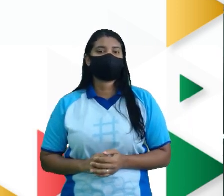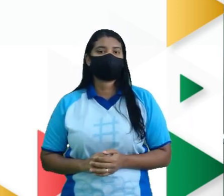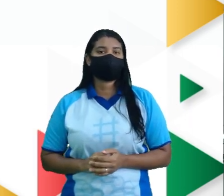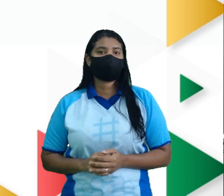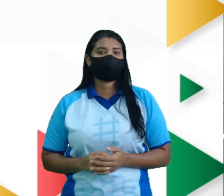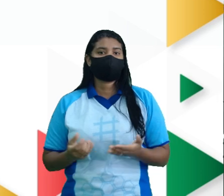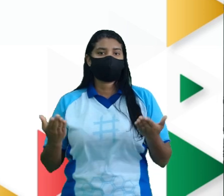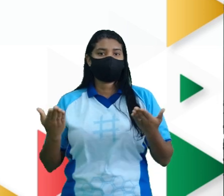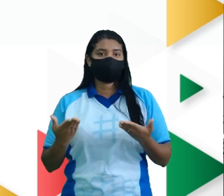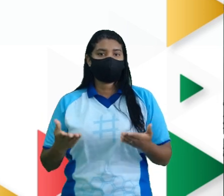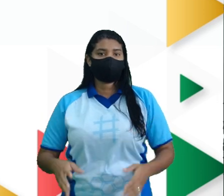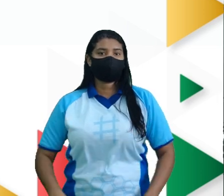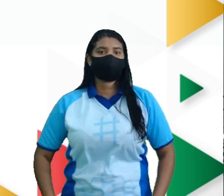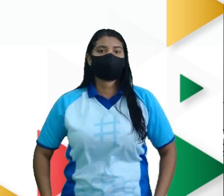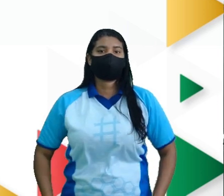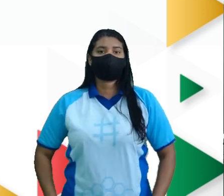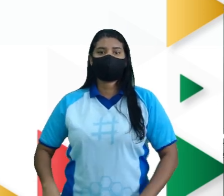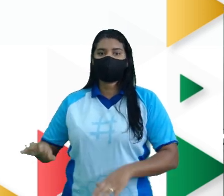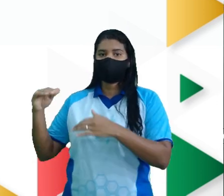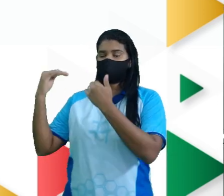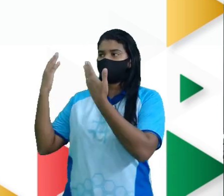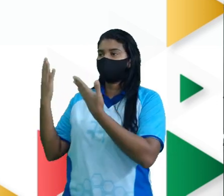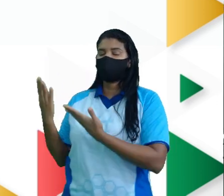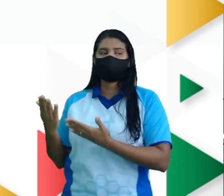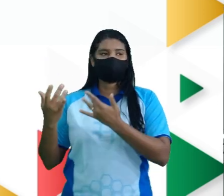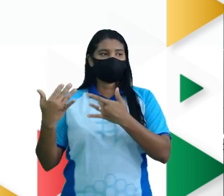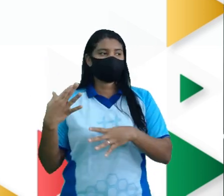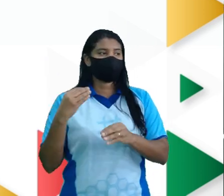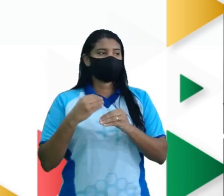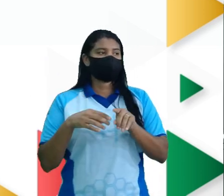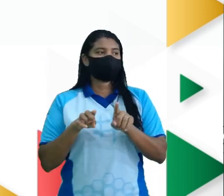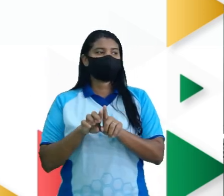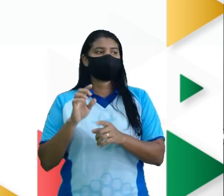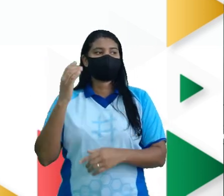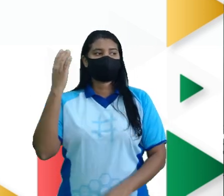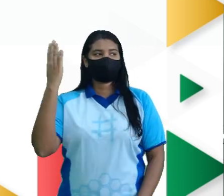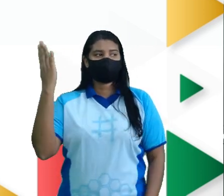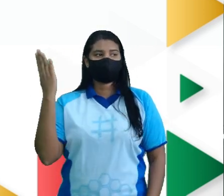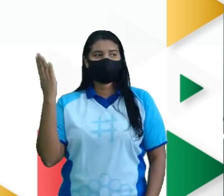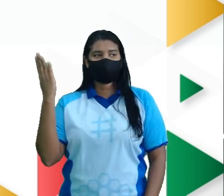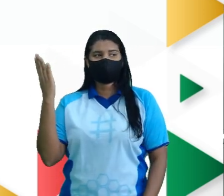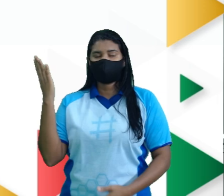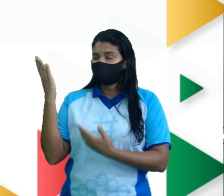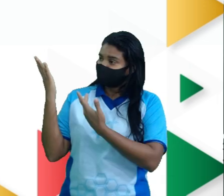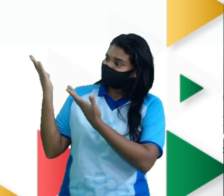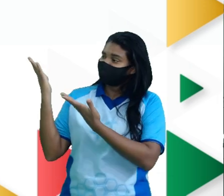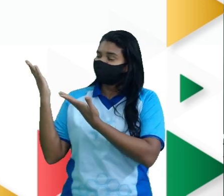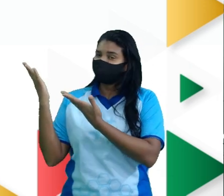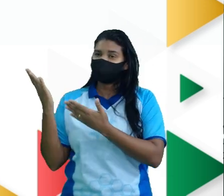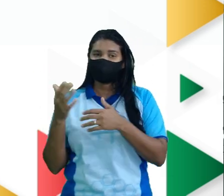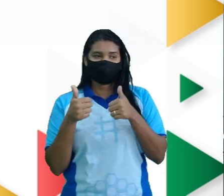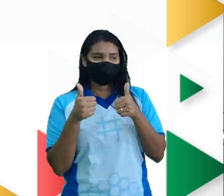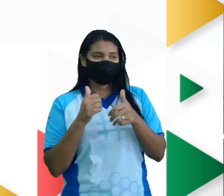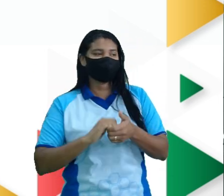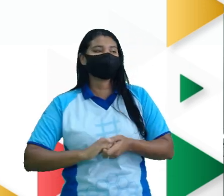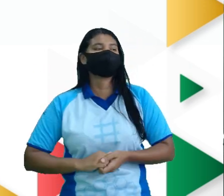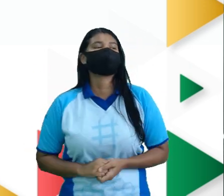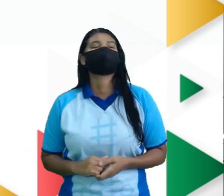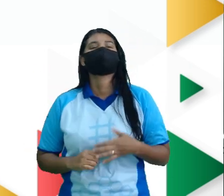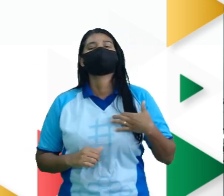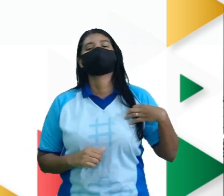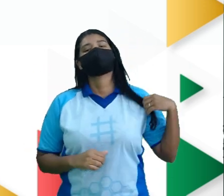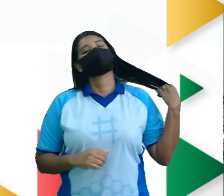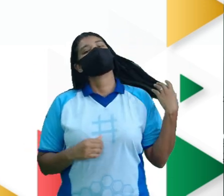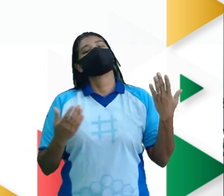Segue comigo agora na animação que você vai ver exatamente o que a gente está falando. Aí, ó. Gostou da animação? Tá tranquilo, né? A